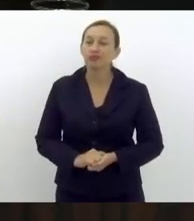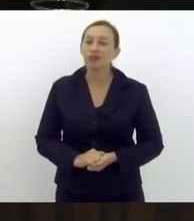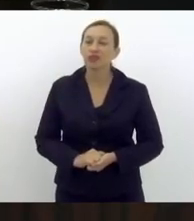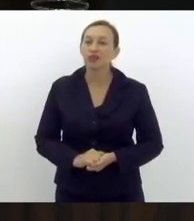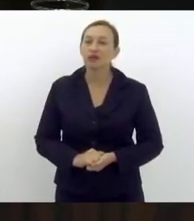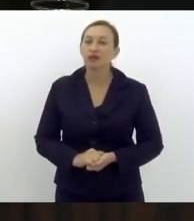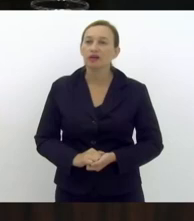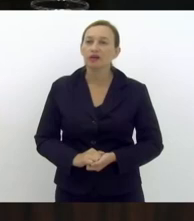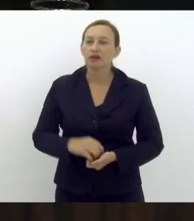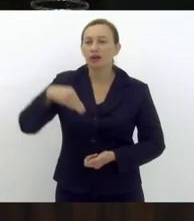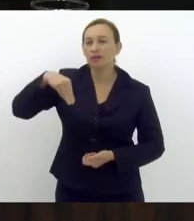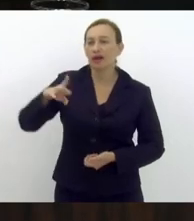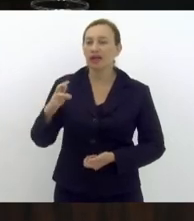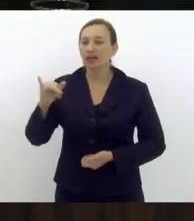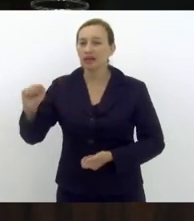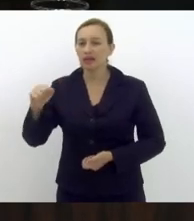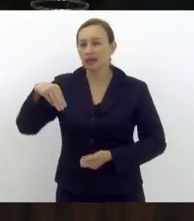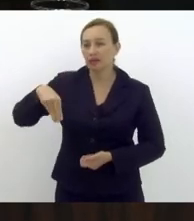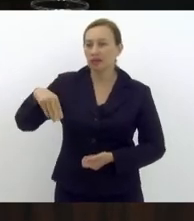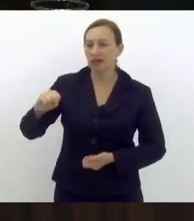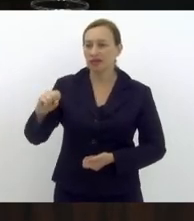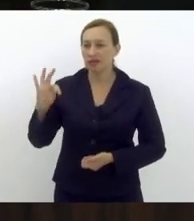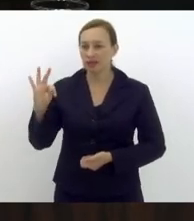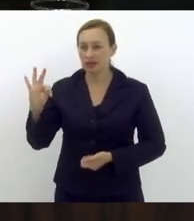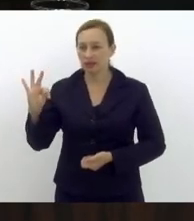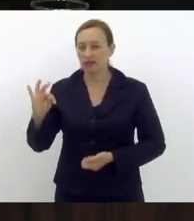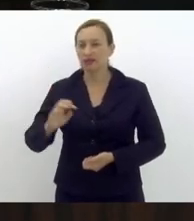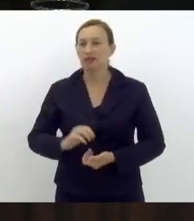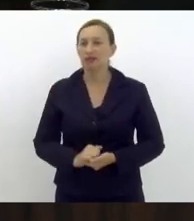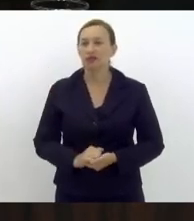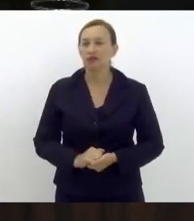Maria do MST,